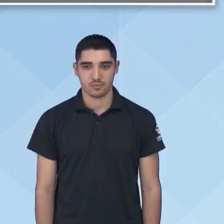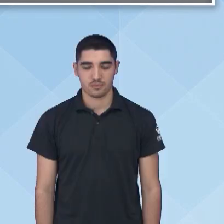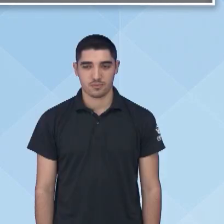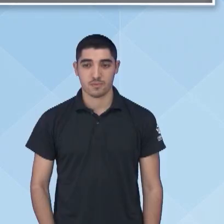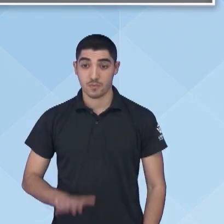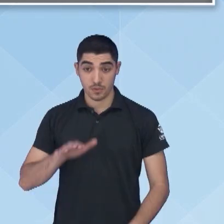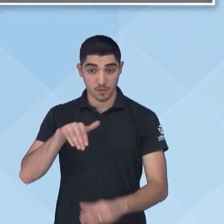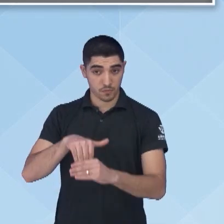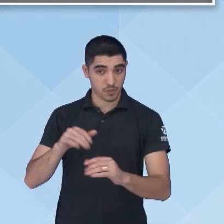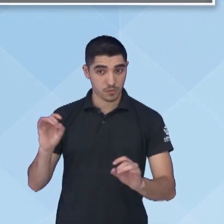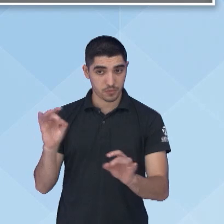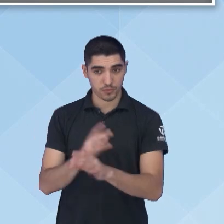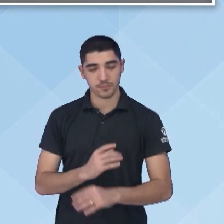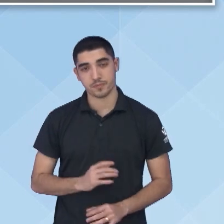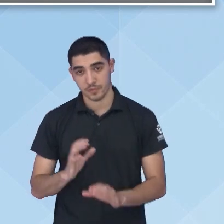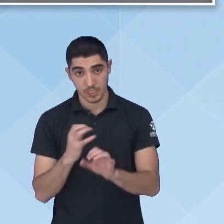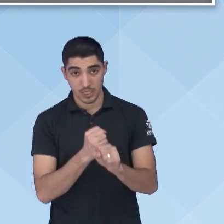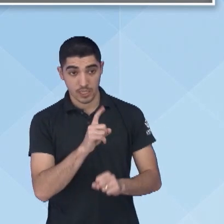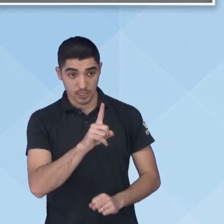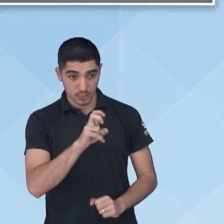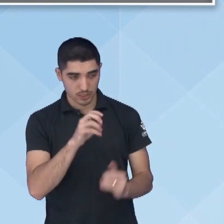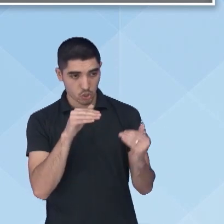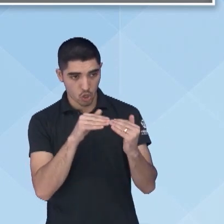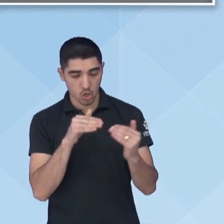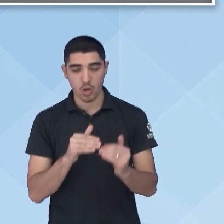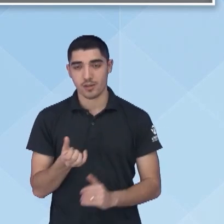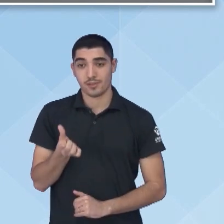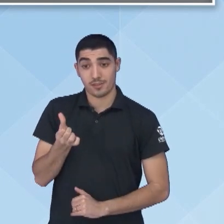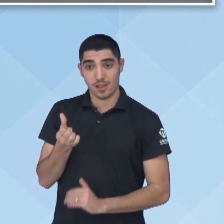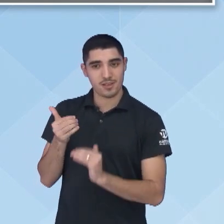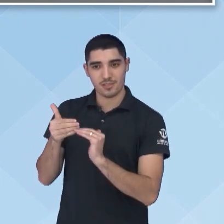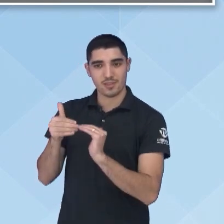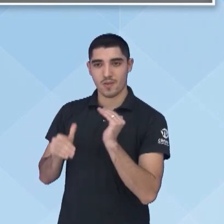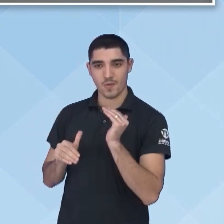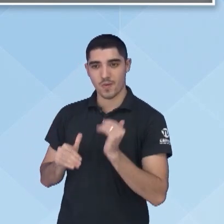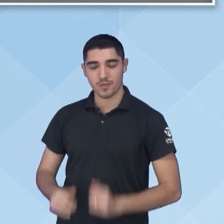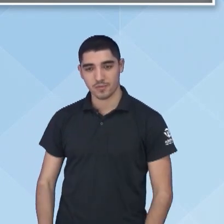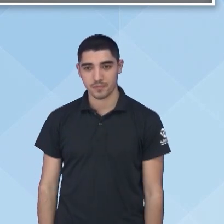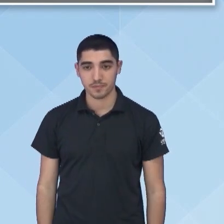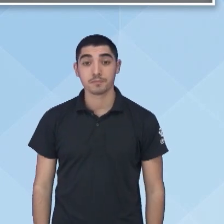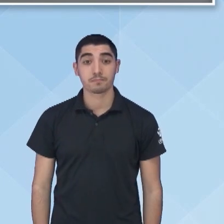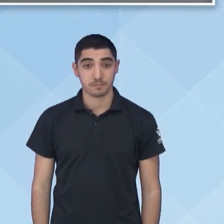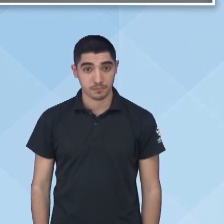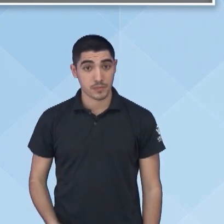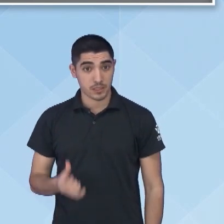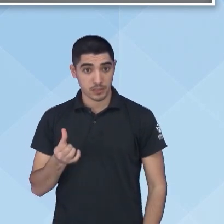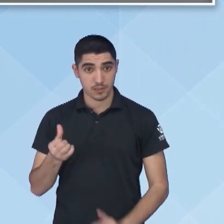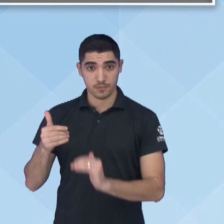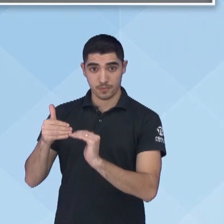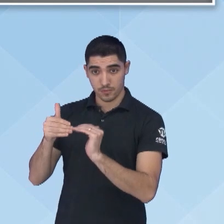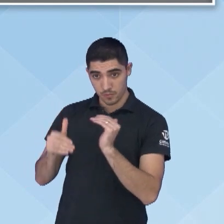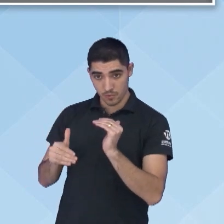Encerrada a votação. 15 votos favoráveis, 6 votos contrários, senhor Com presidente. 6 votos contrários, 15 votos favoráveis,